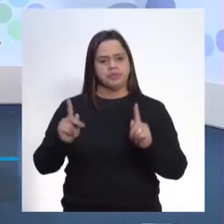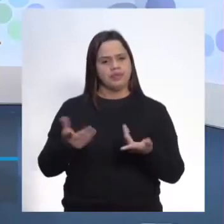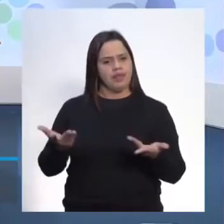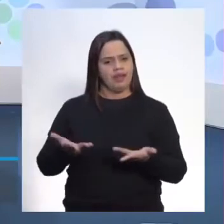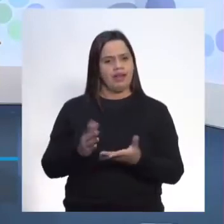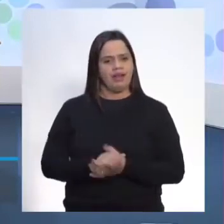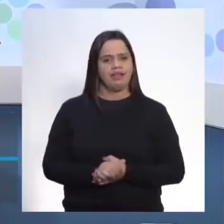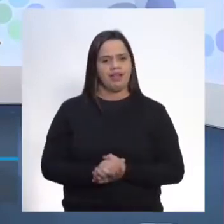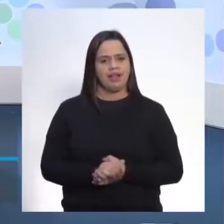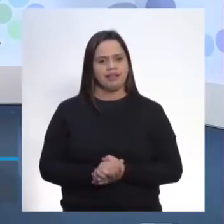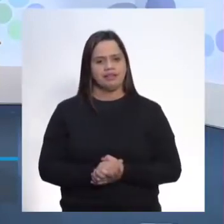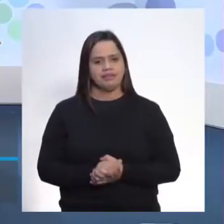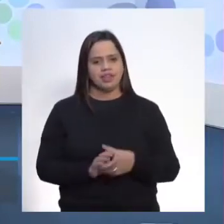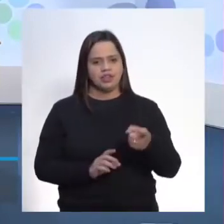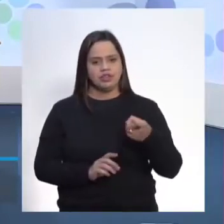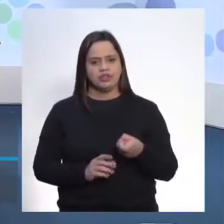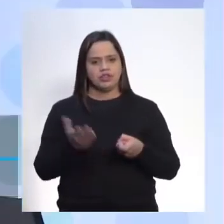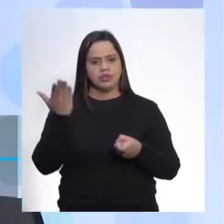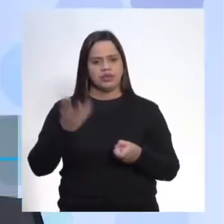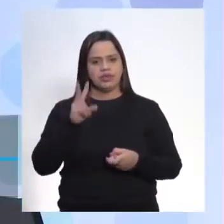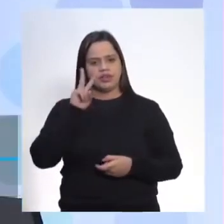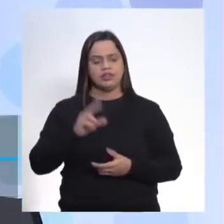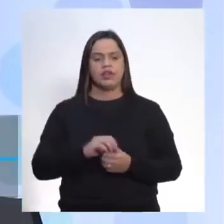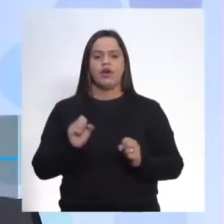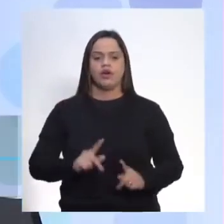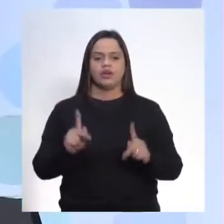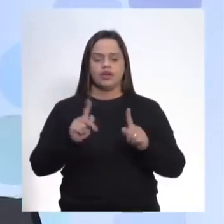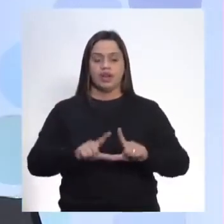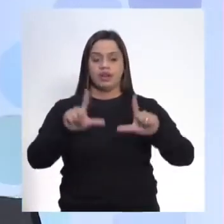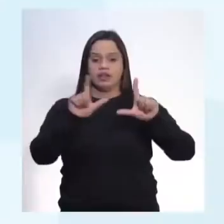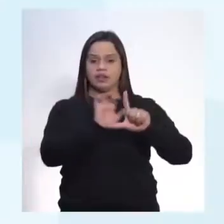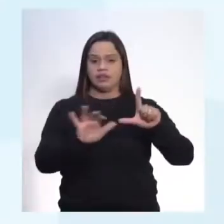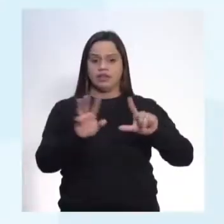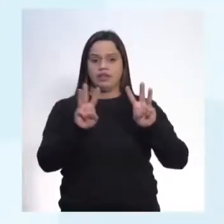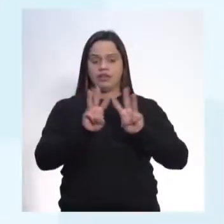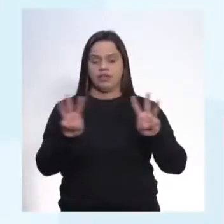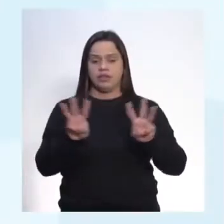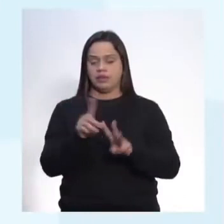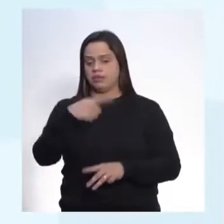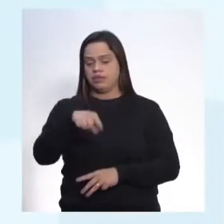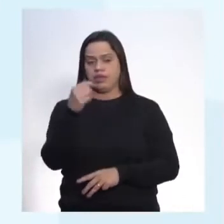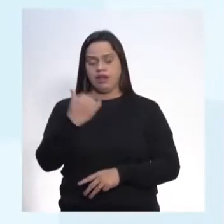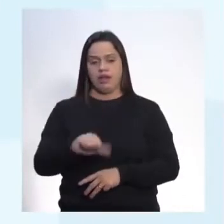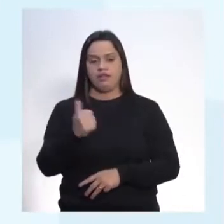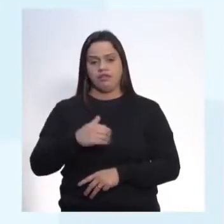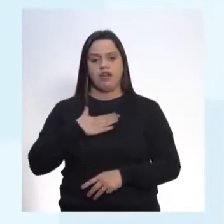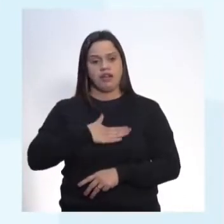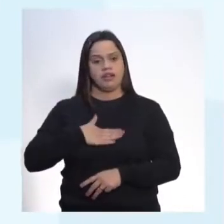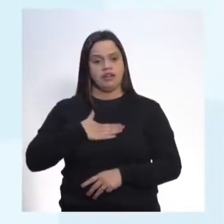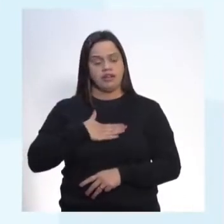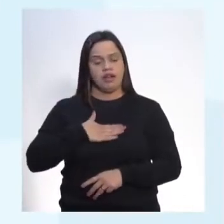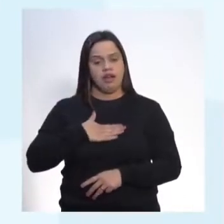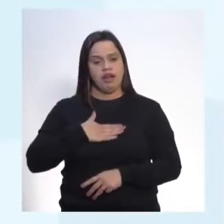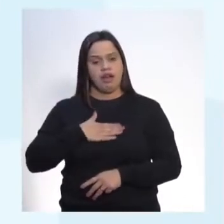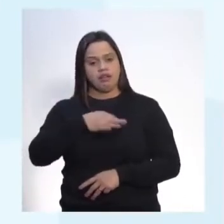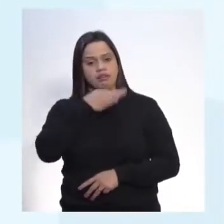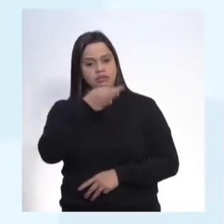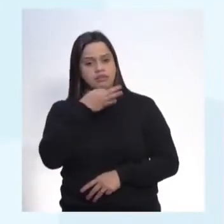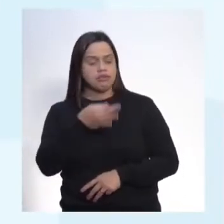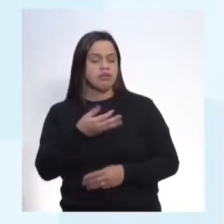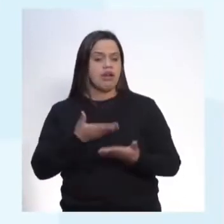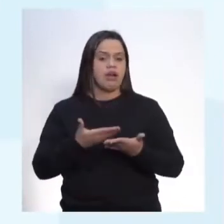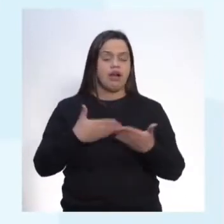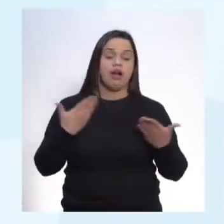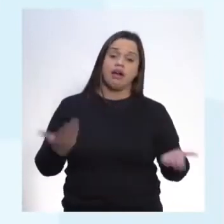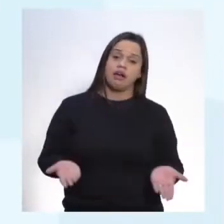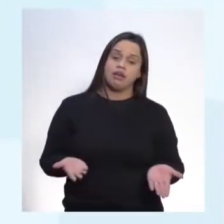comum, mas é uma tarefinha para vocês, tá ok? Vai aparecer o QR Code e o link para vocês avaliarem a nossa aula, tudo bem?